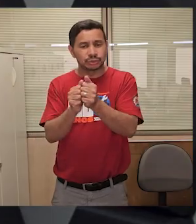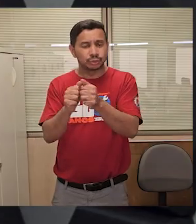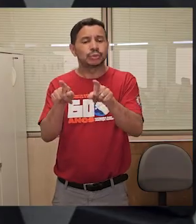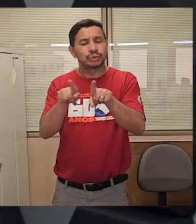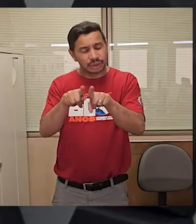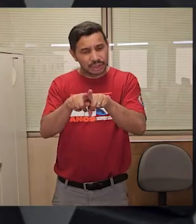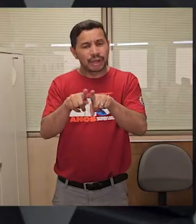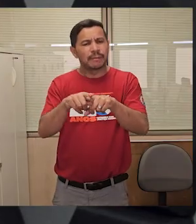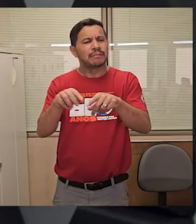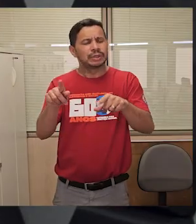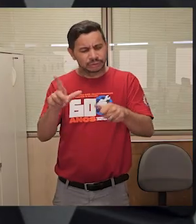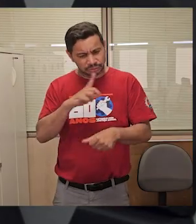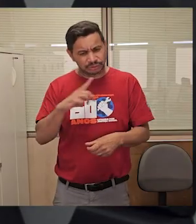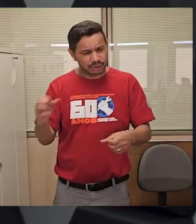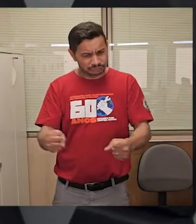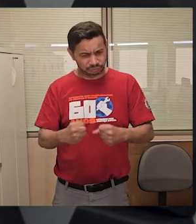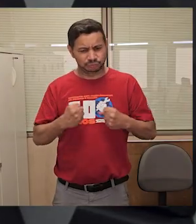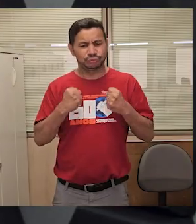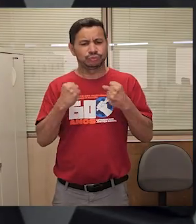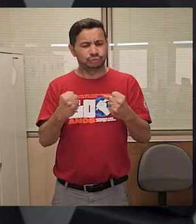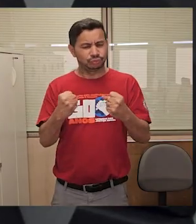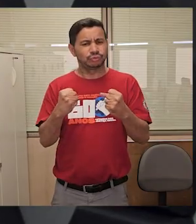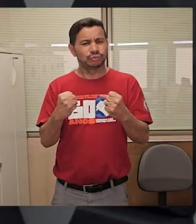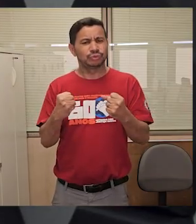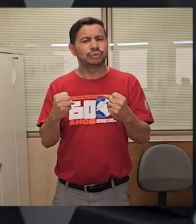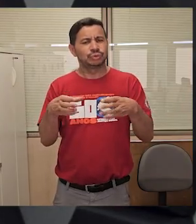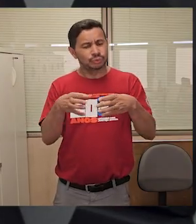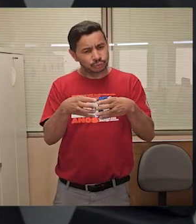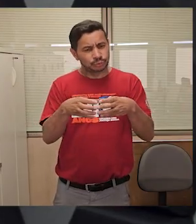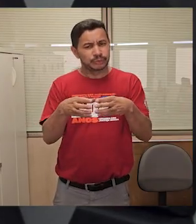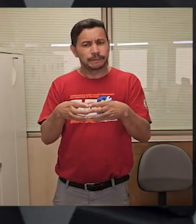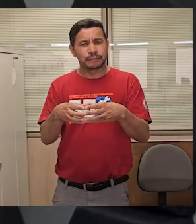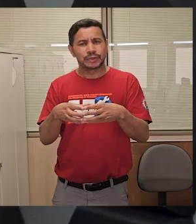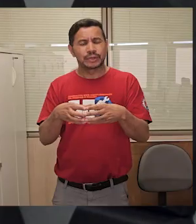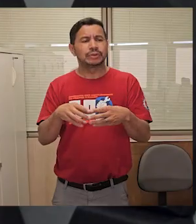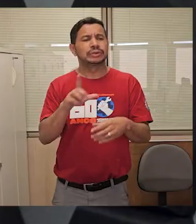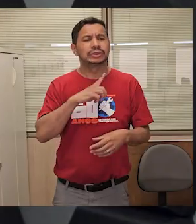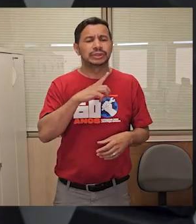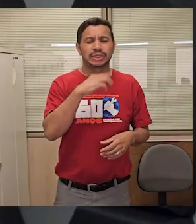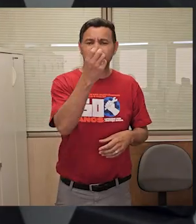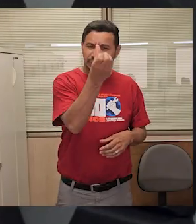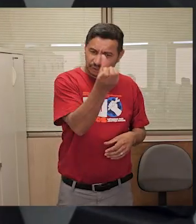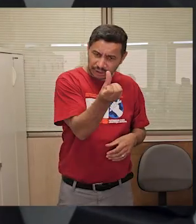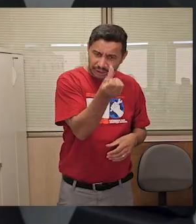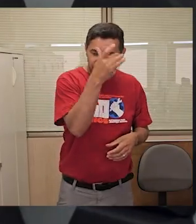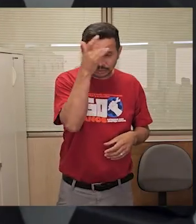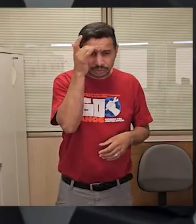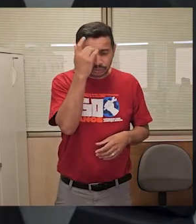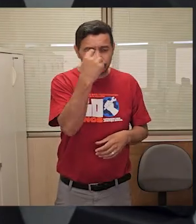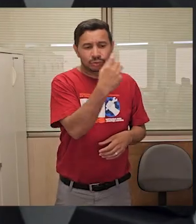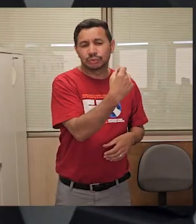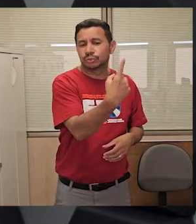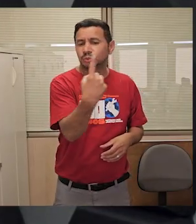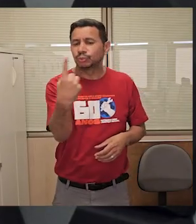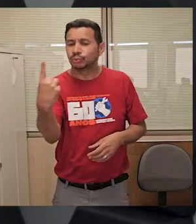também têm atuação forte, né? São 6 pessoas indicadas por cada central, então até que é um